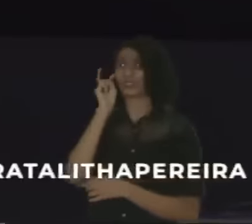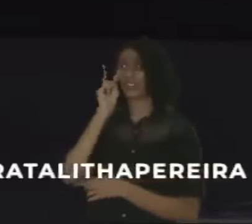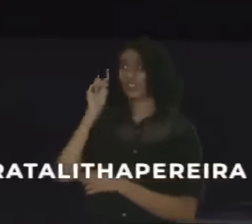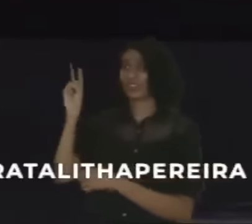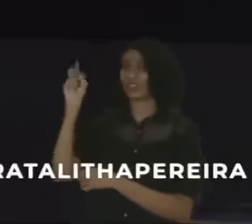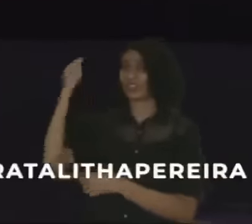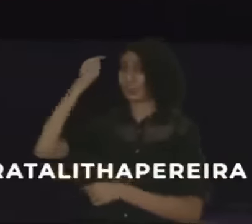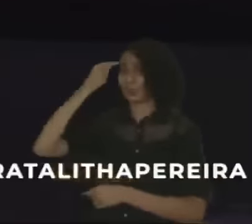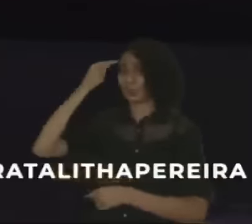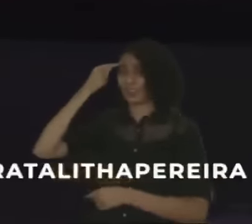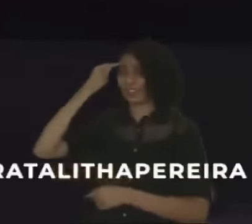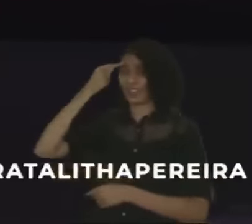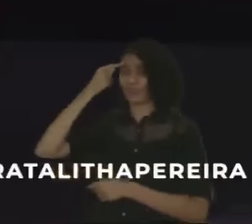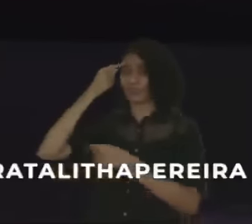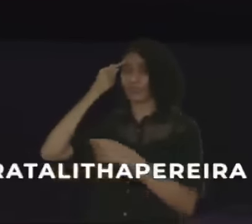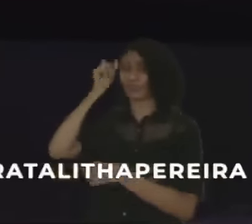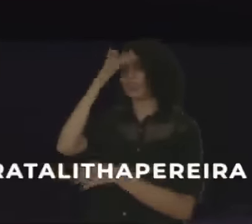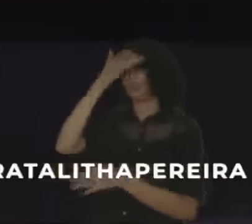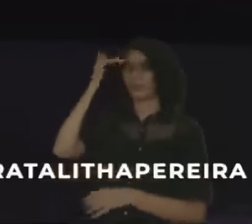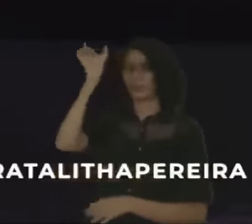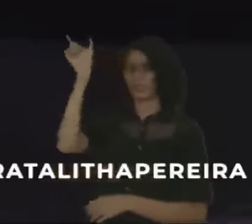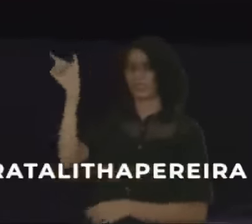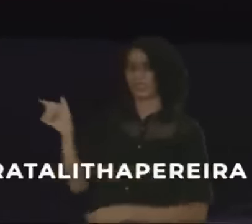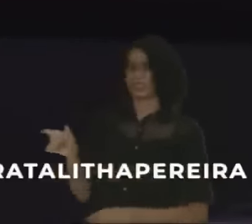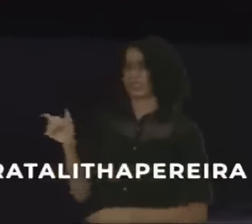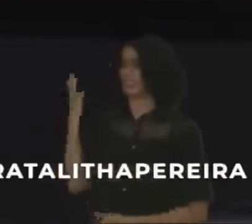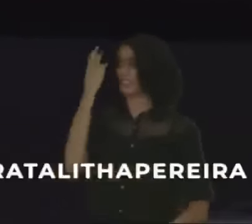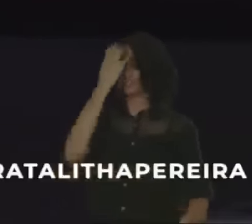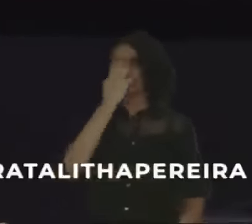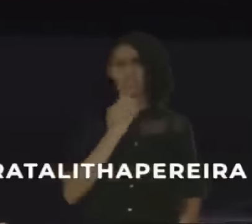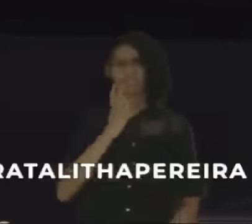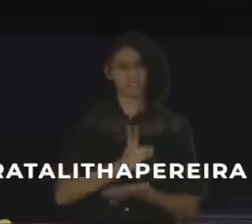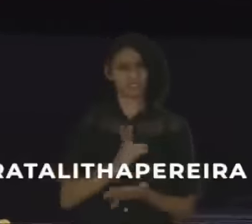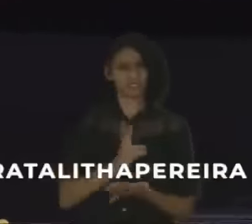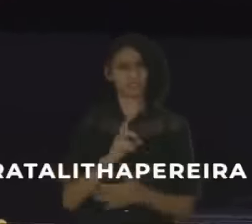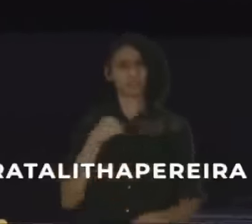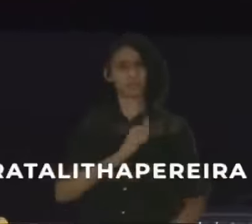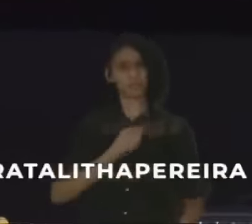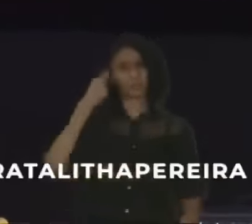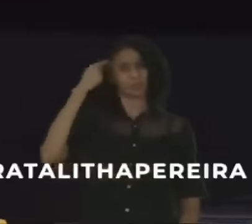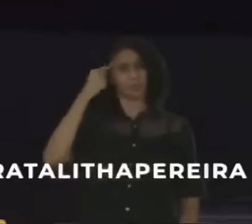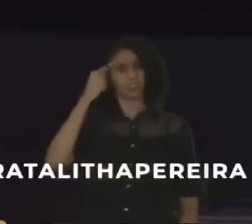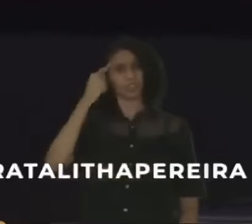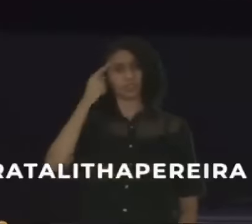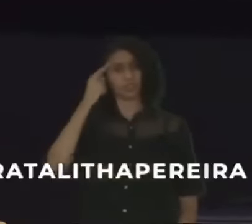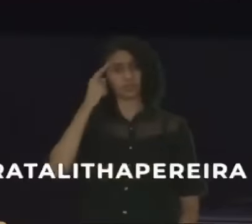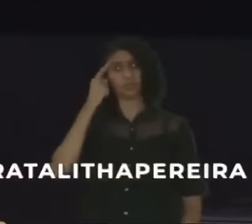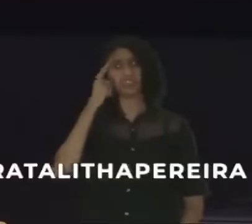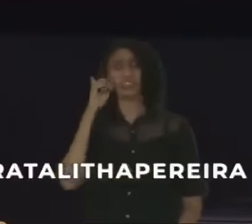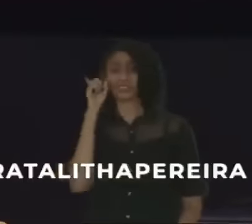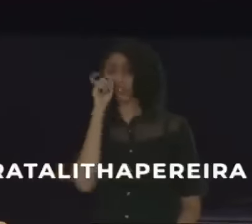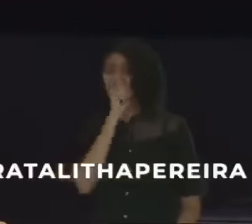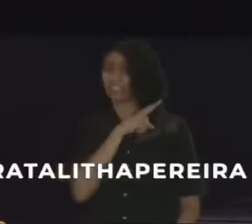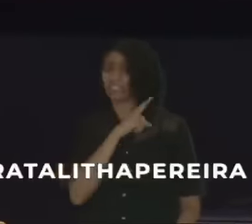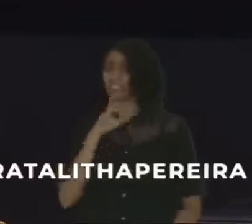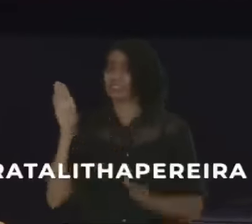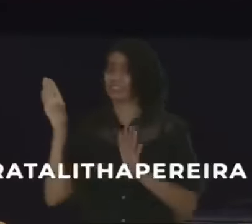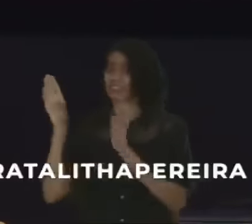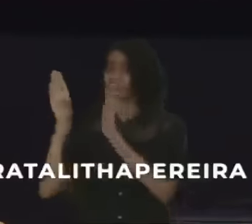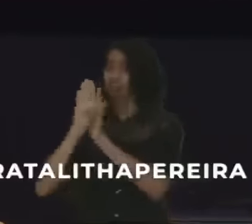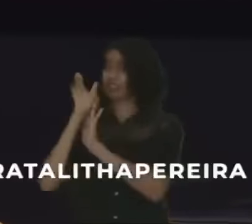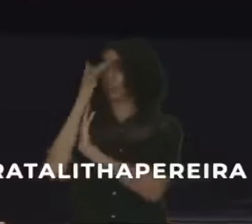na sua mente de alguém que tá com uma cara fechada e quando você tem essa imagem é muito duro chegar perto de uma pessoa que você se